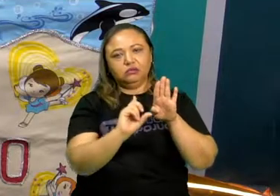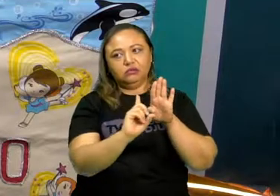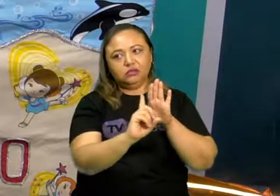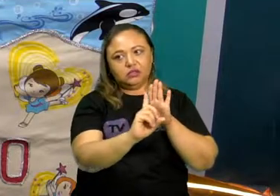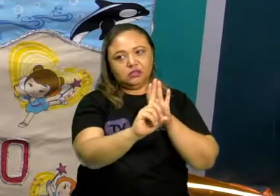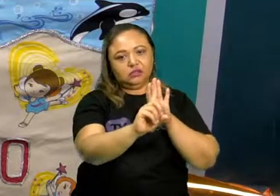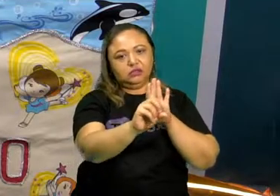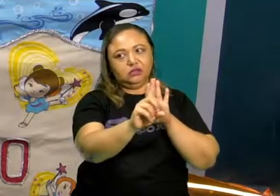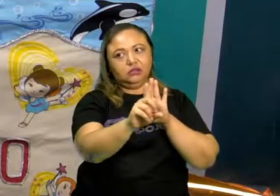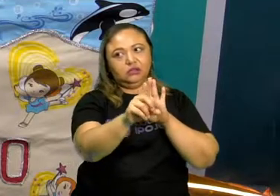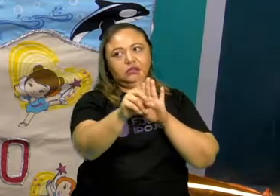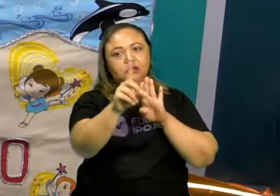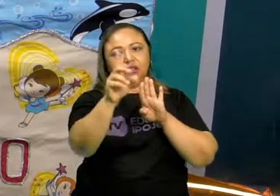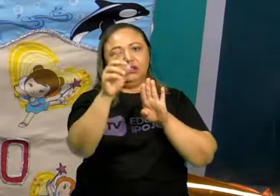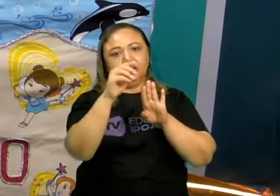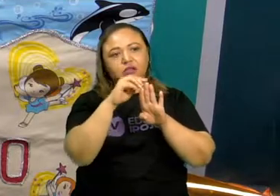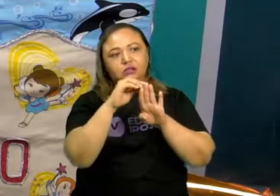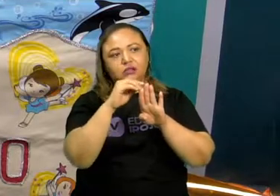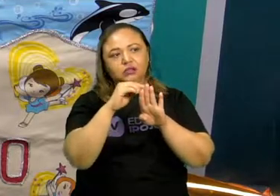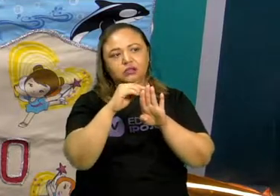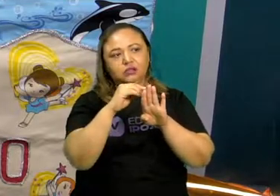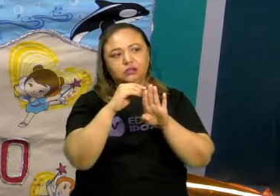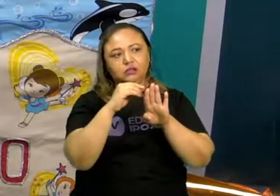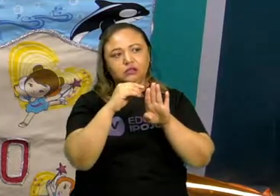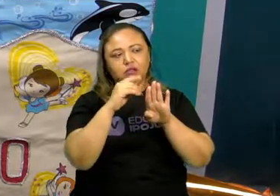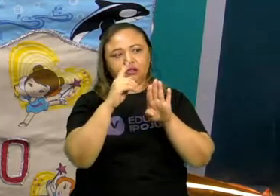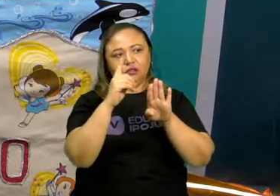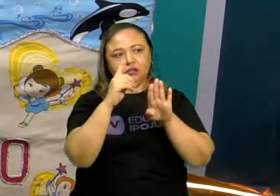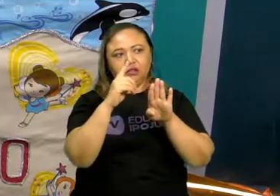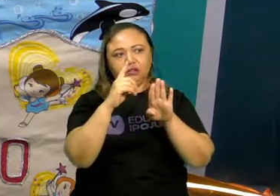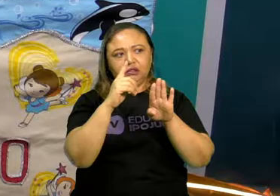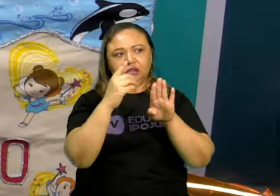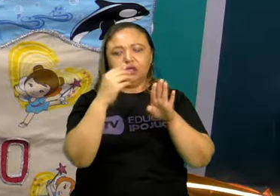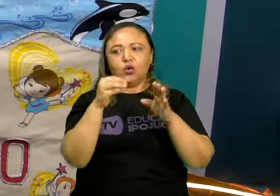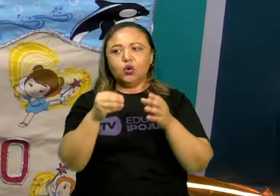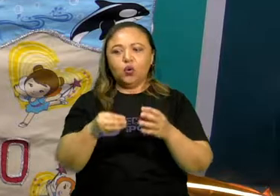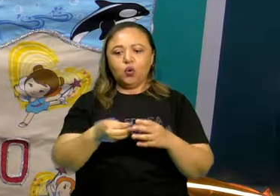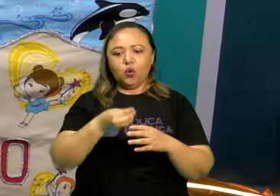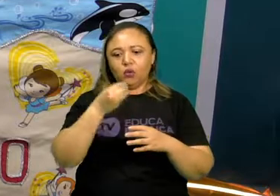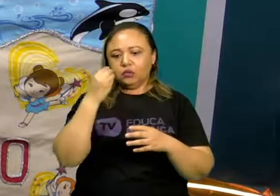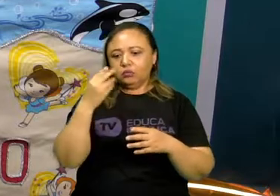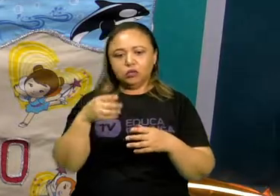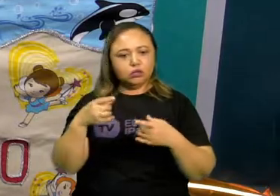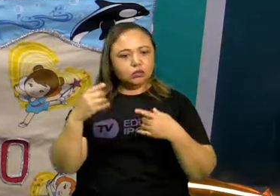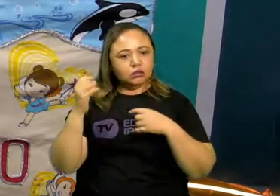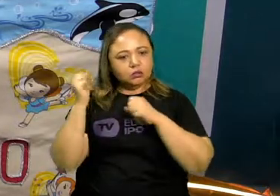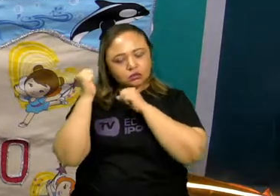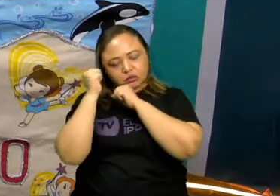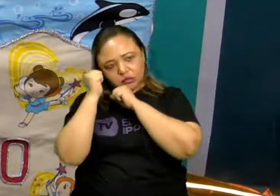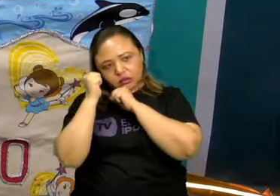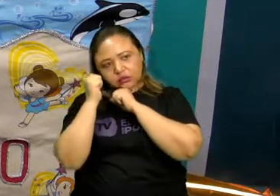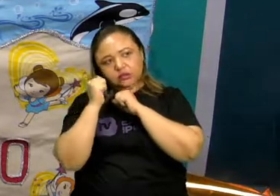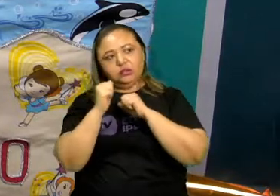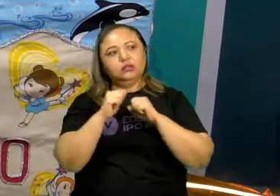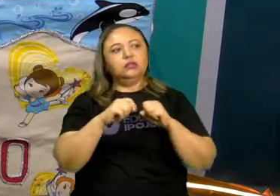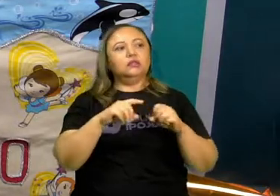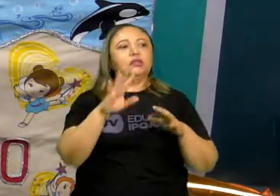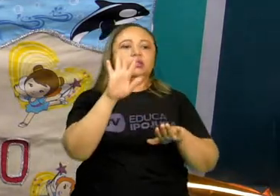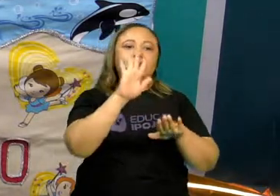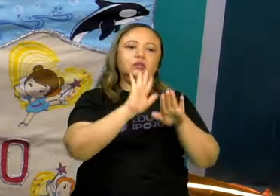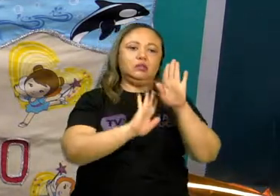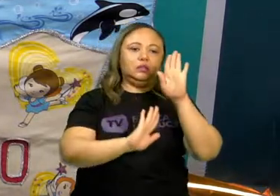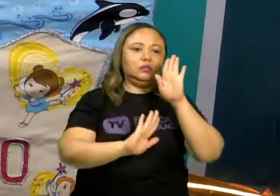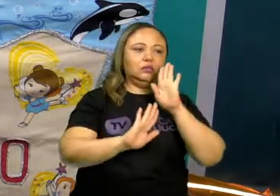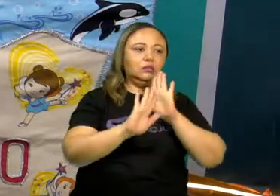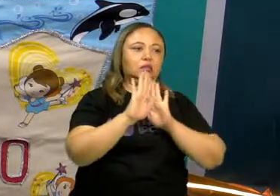gente... Entra. Entra. Come papa. Certo? Come papa, dorme. Feijão, cuscuz. Mas aí tem que ter cuidado,